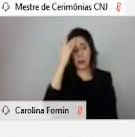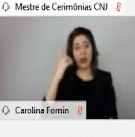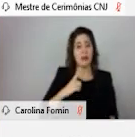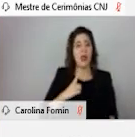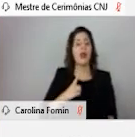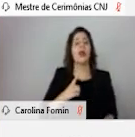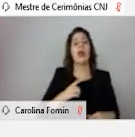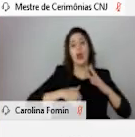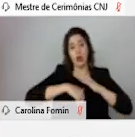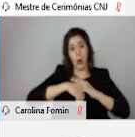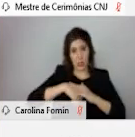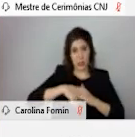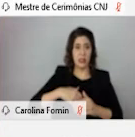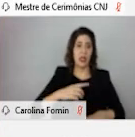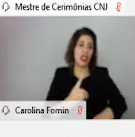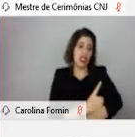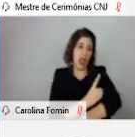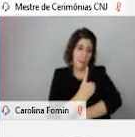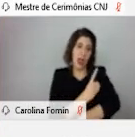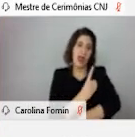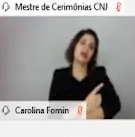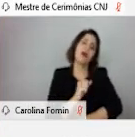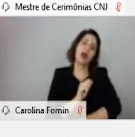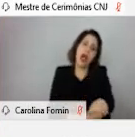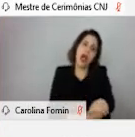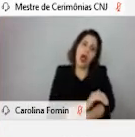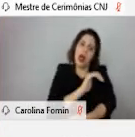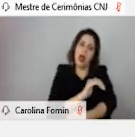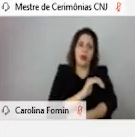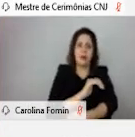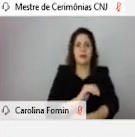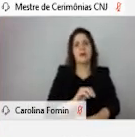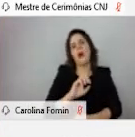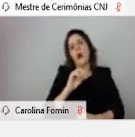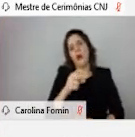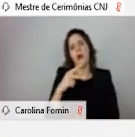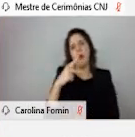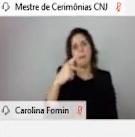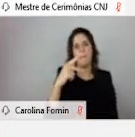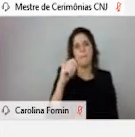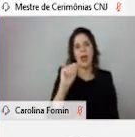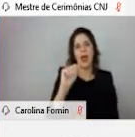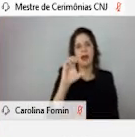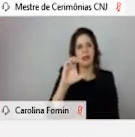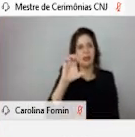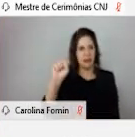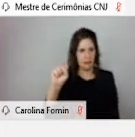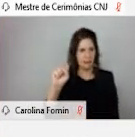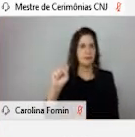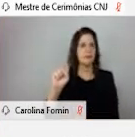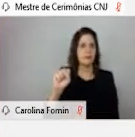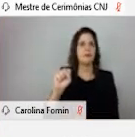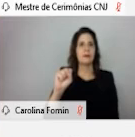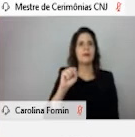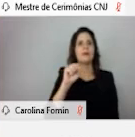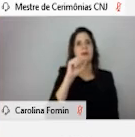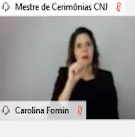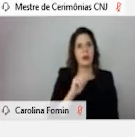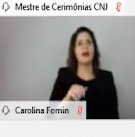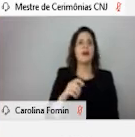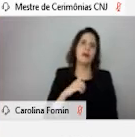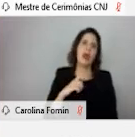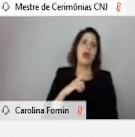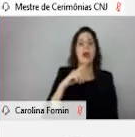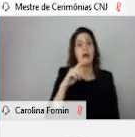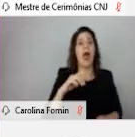crônica, diabetes, ele pode ter hipertensão, e nesse caso aqui, Parkinson. O paciente que tem Parkinson, tipicamente, tem uma alteração